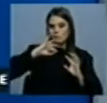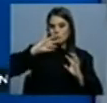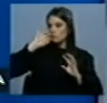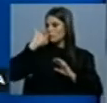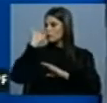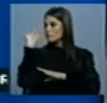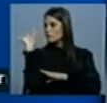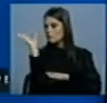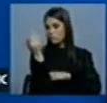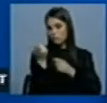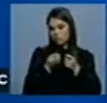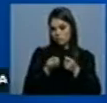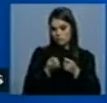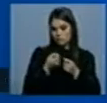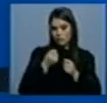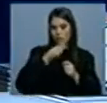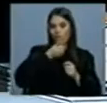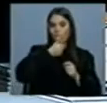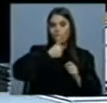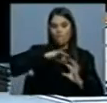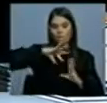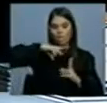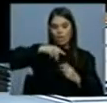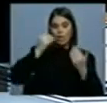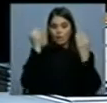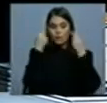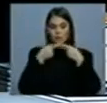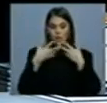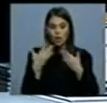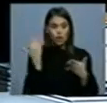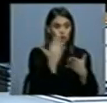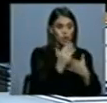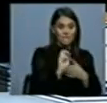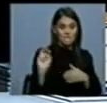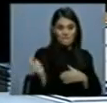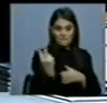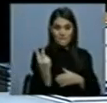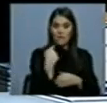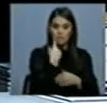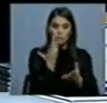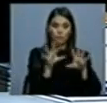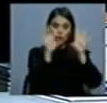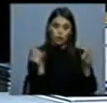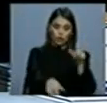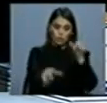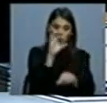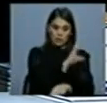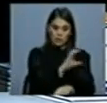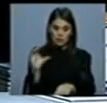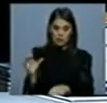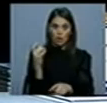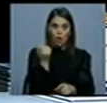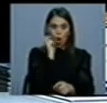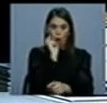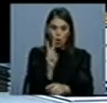mais próximas. Marte foi notícia esta semana por 2 estudos. O primeiro diz-nos que houve um conjunto de cientistas que olhou para aquilo que terá sido